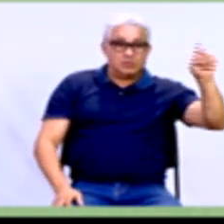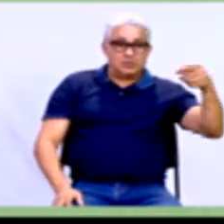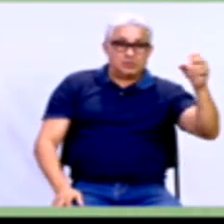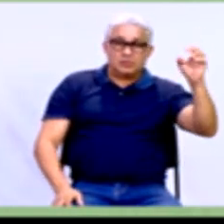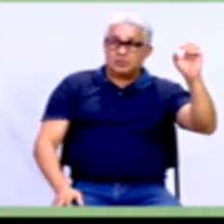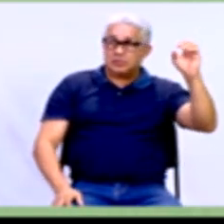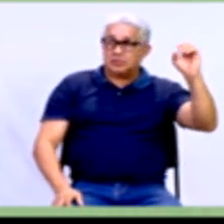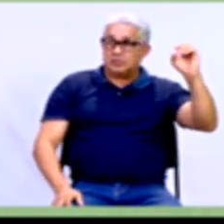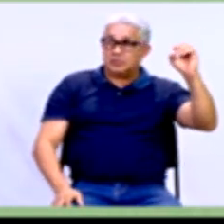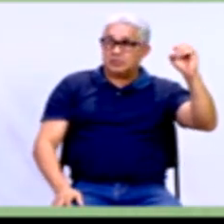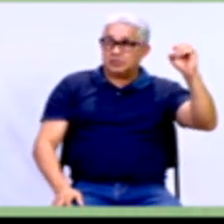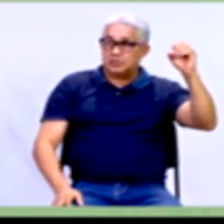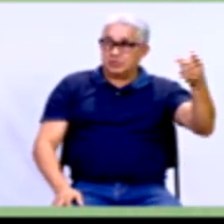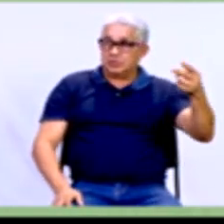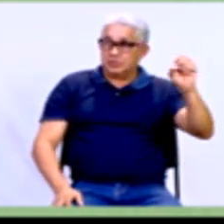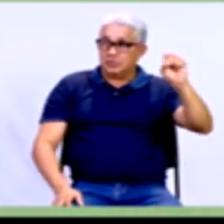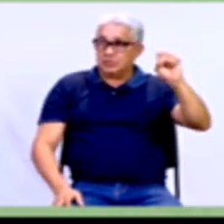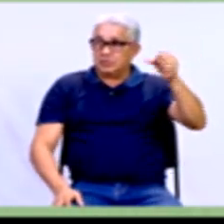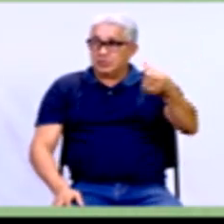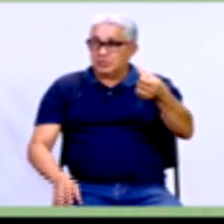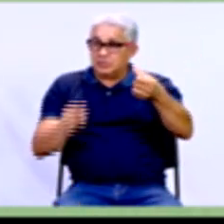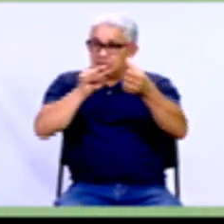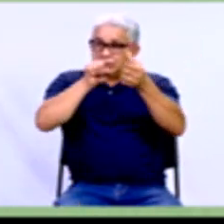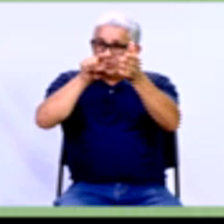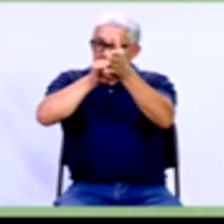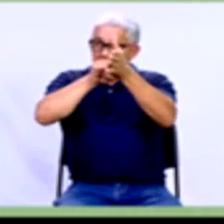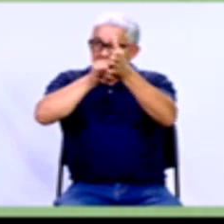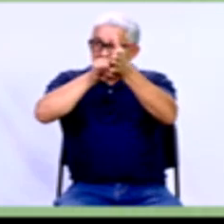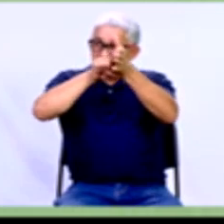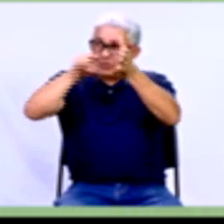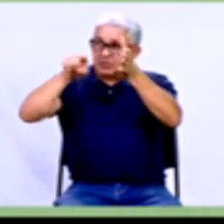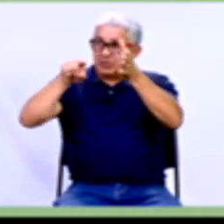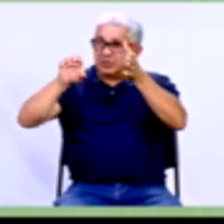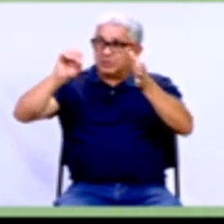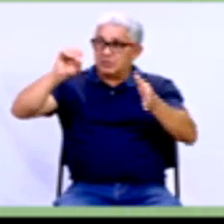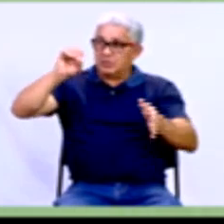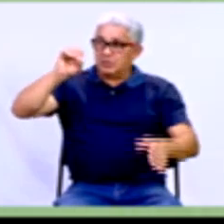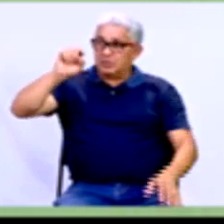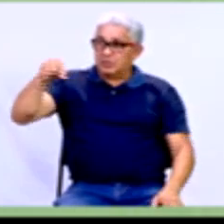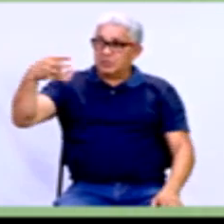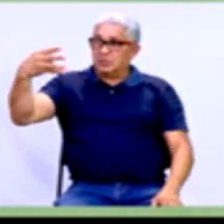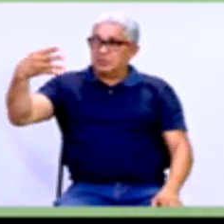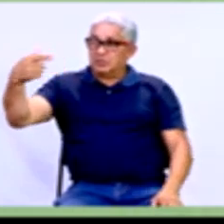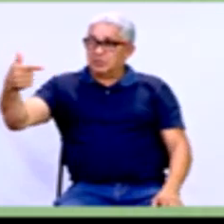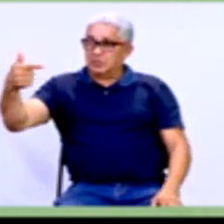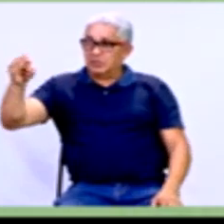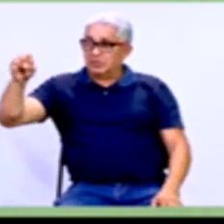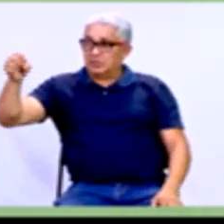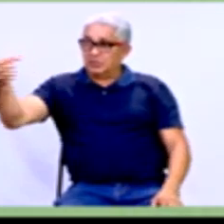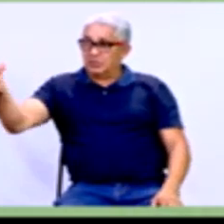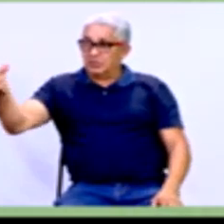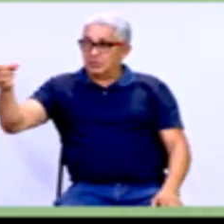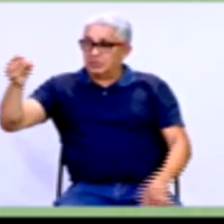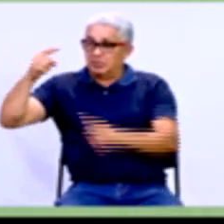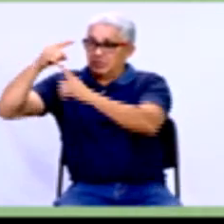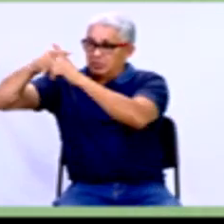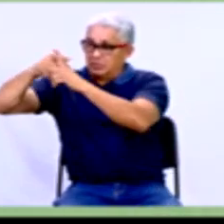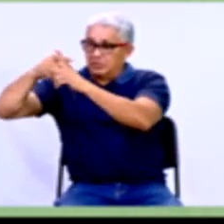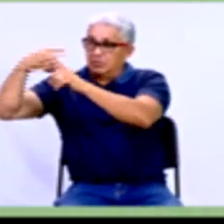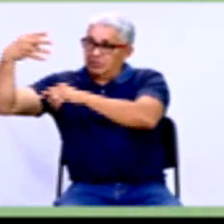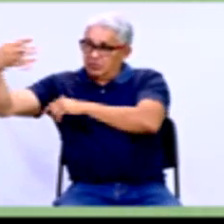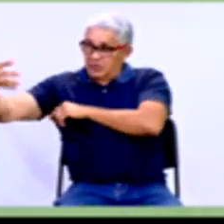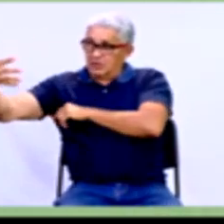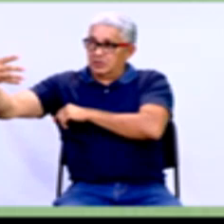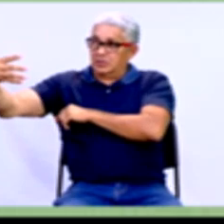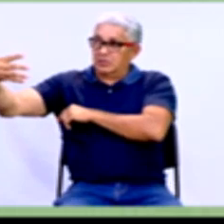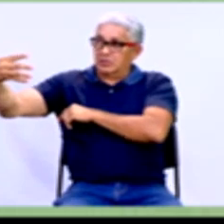2,0286 menos M, que é o que a gente encontrou agora, 0,4286, vezes a média de X. A média de